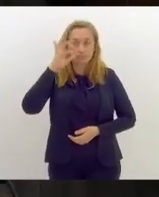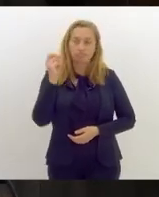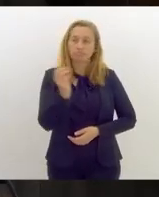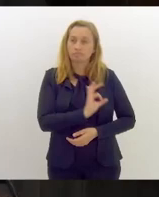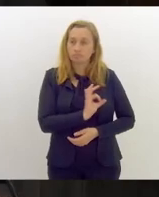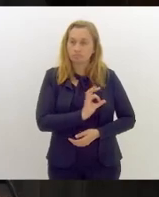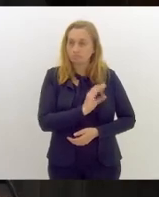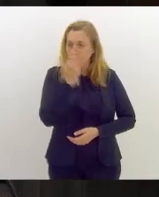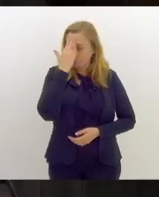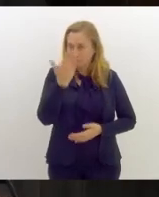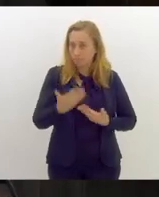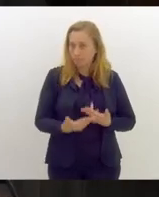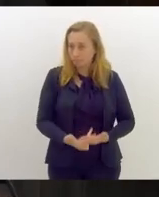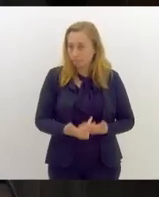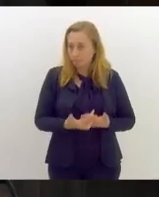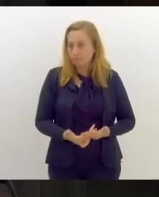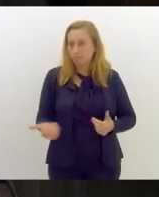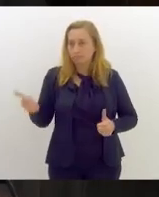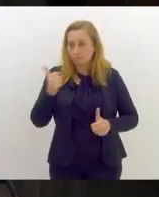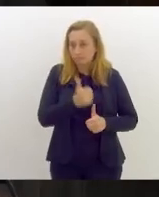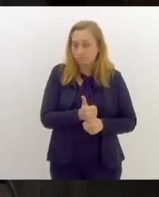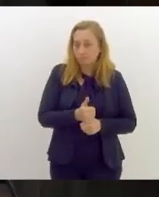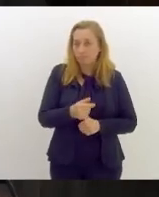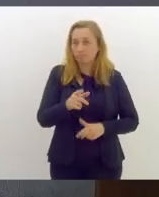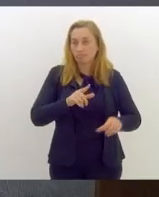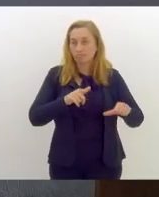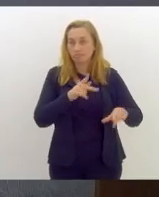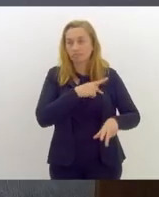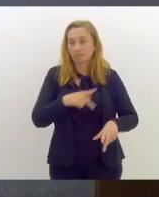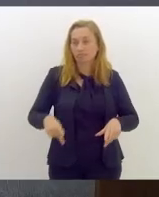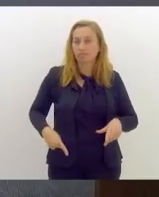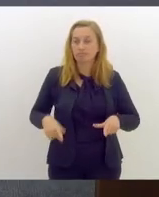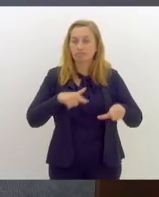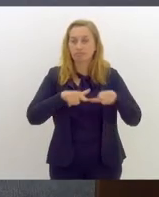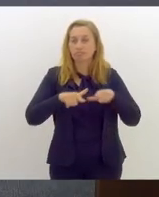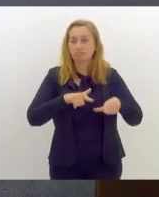agradeço pela paciência e vosso nome agora a presença de trabalho